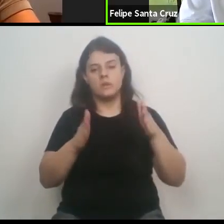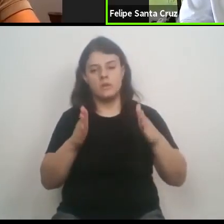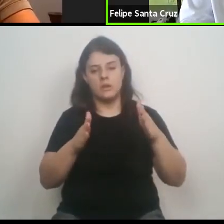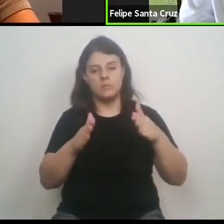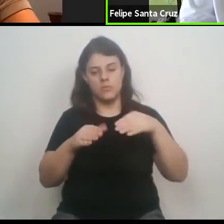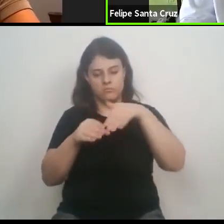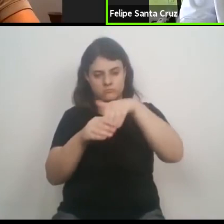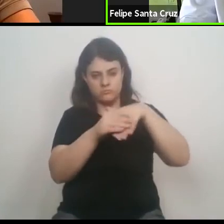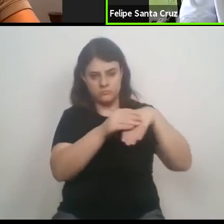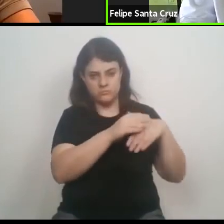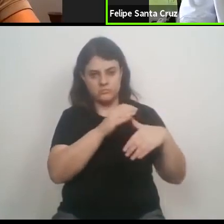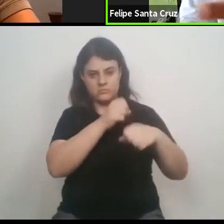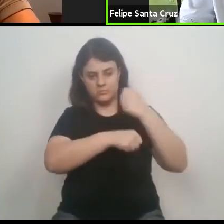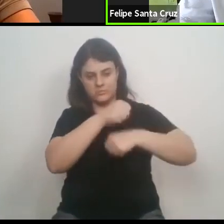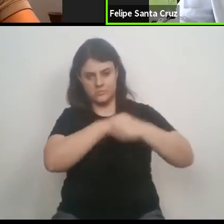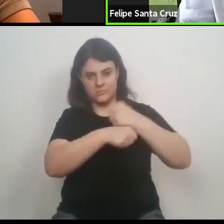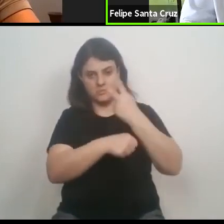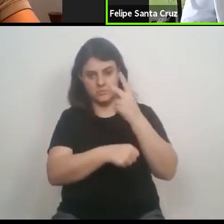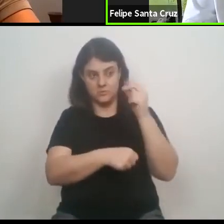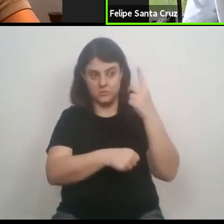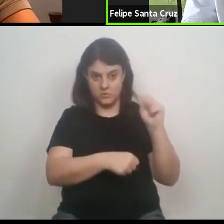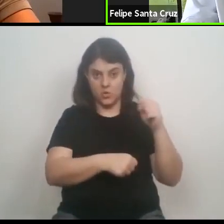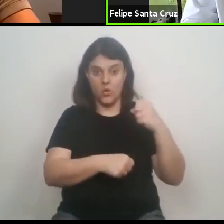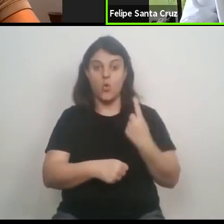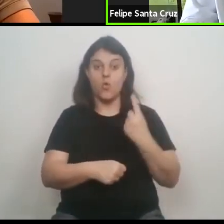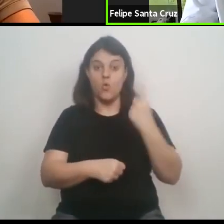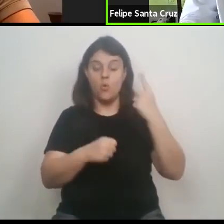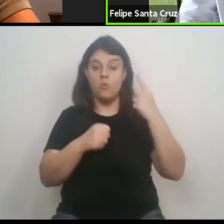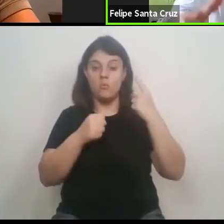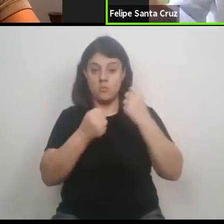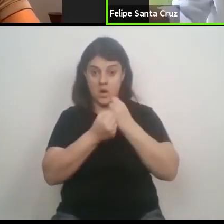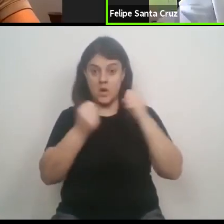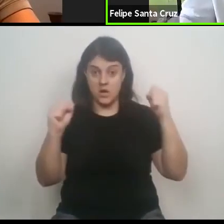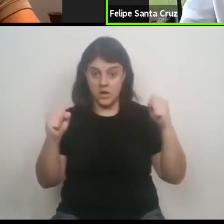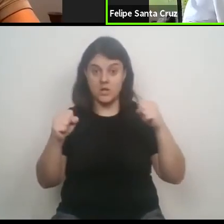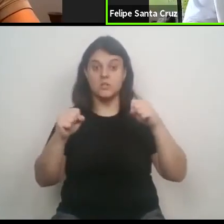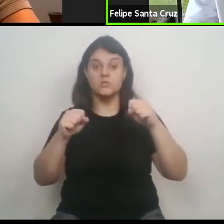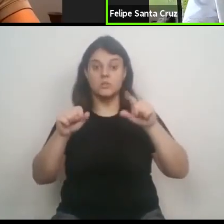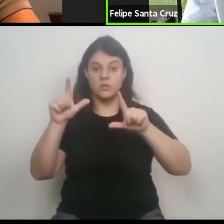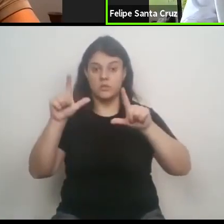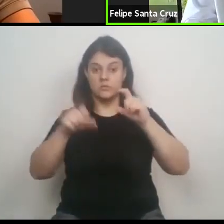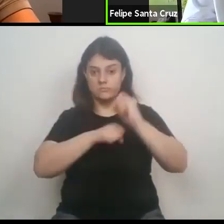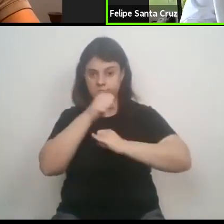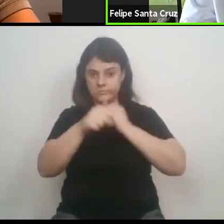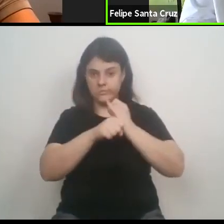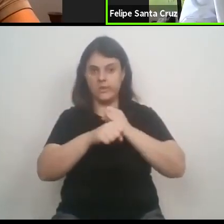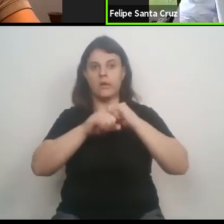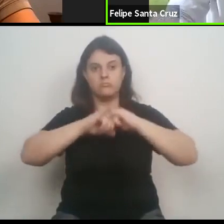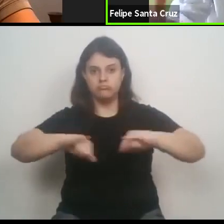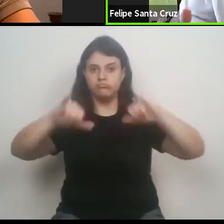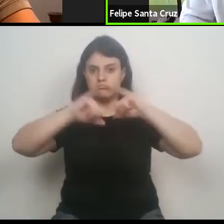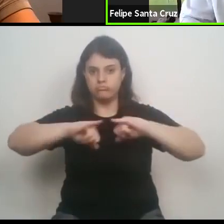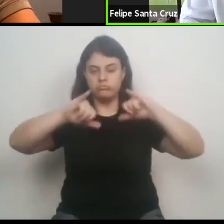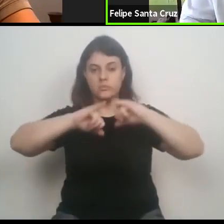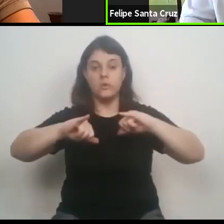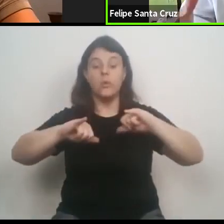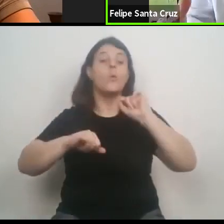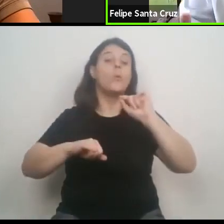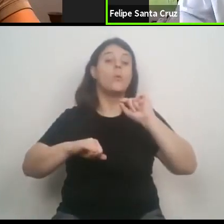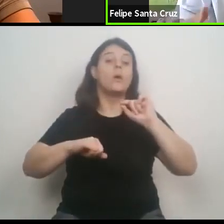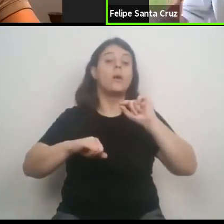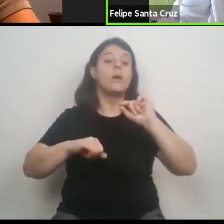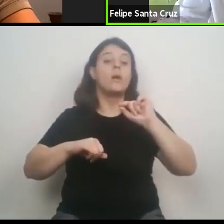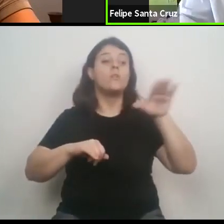um grande portal, um desses grandes produtores de conteúdo, que é quase que um diário oficial hoje, foi chamado ao Brasil